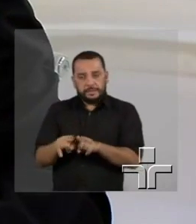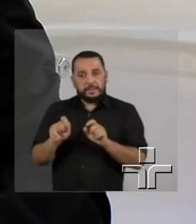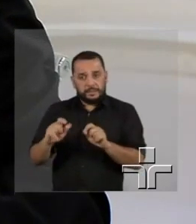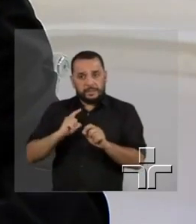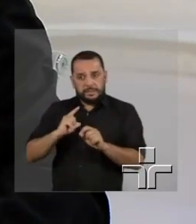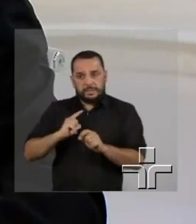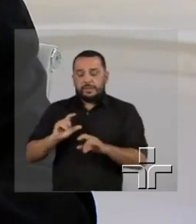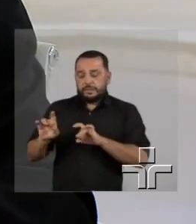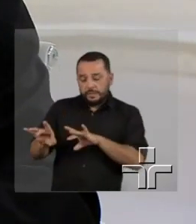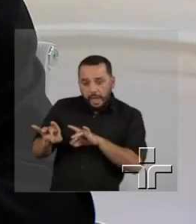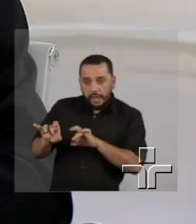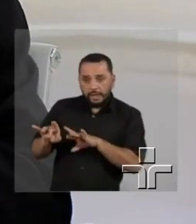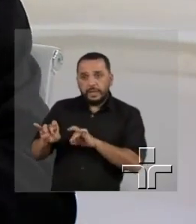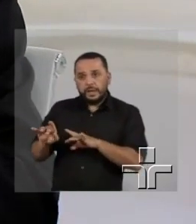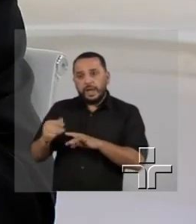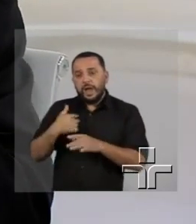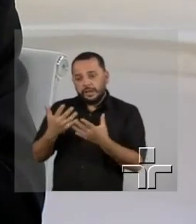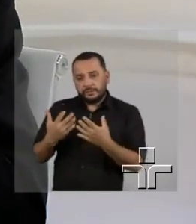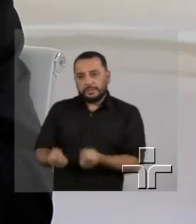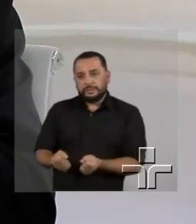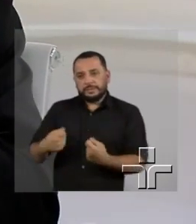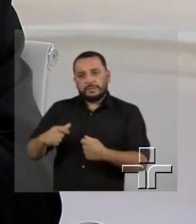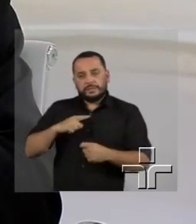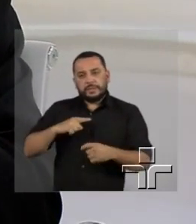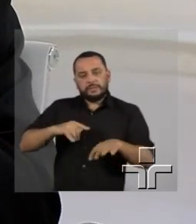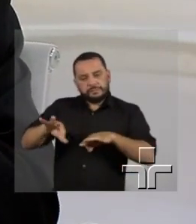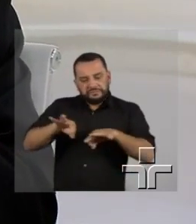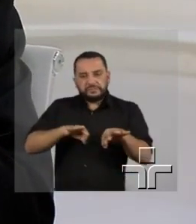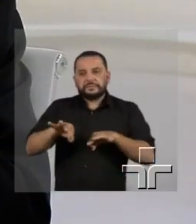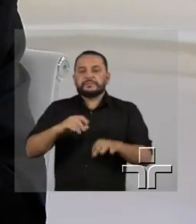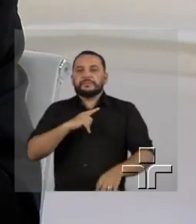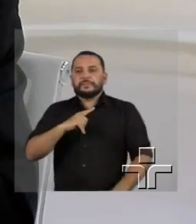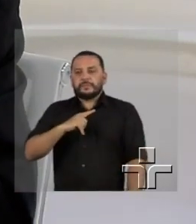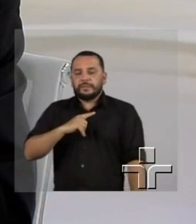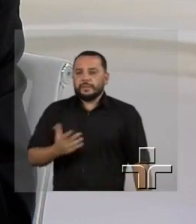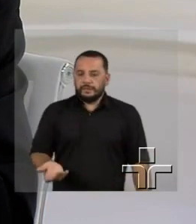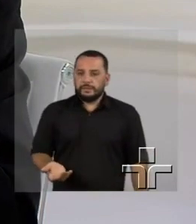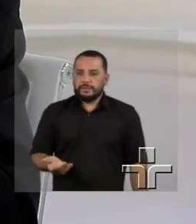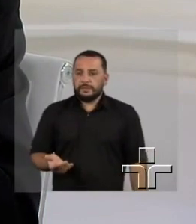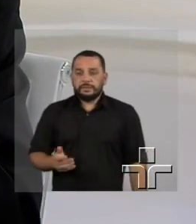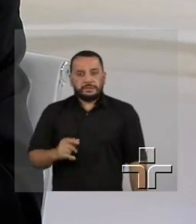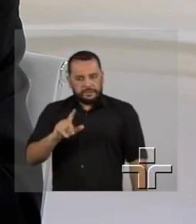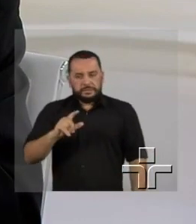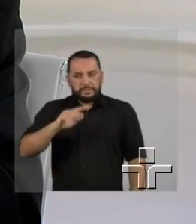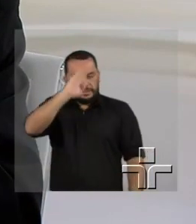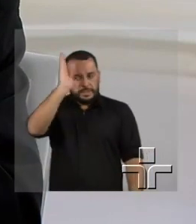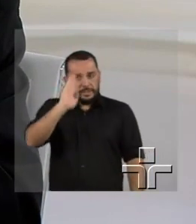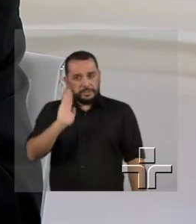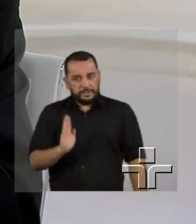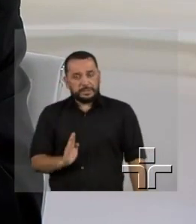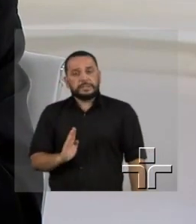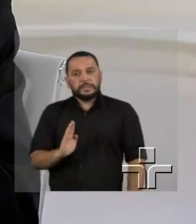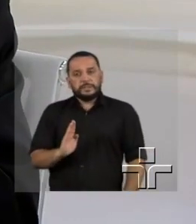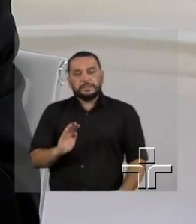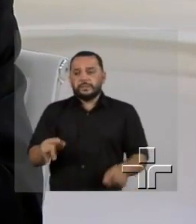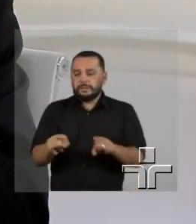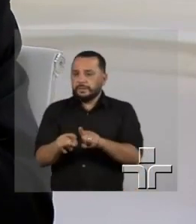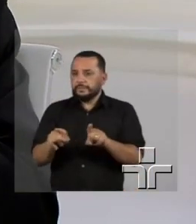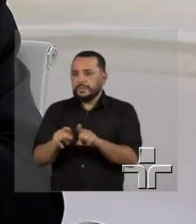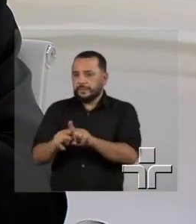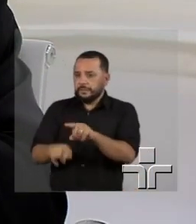países. O Brasil tinha esse papel também. Como é que o senhor vê estrategicamente o impacto que esse governo está tendo sobre o prestígio